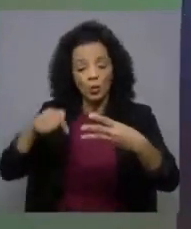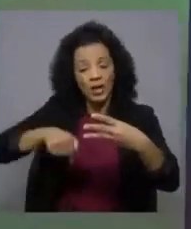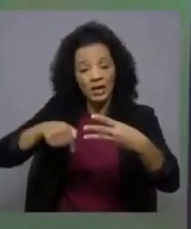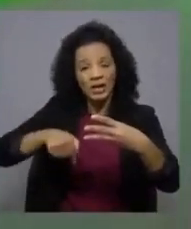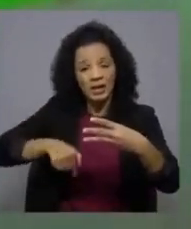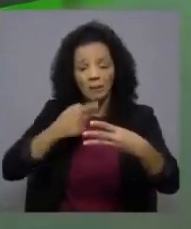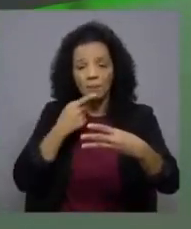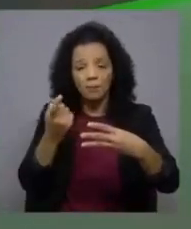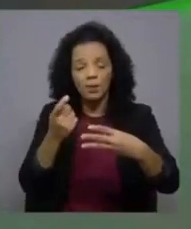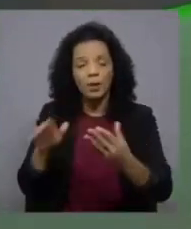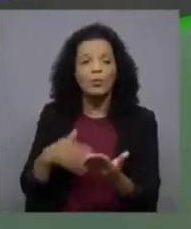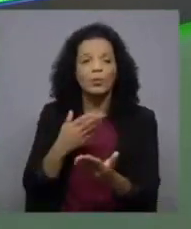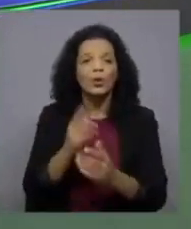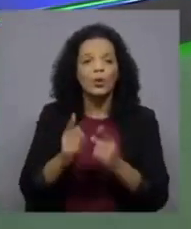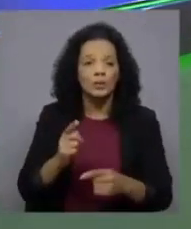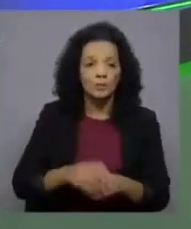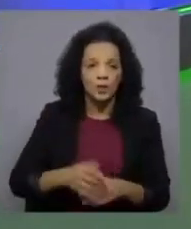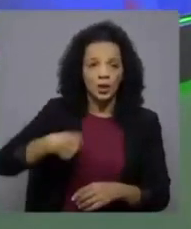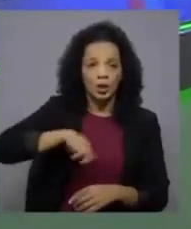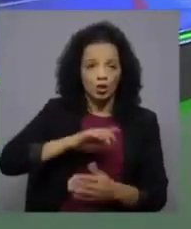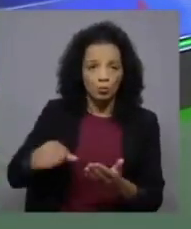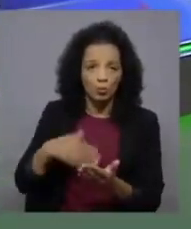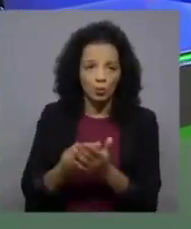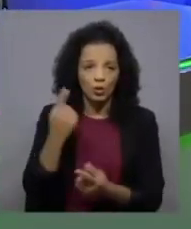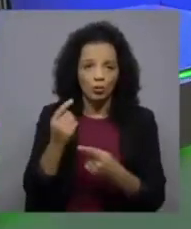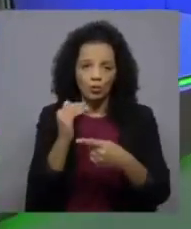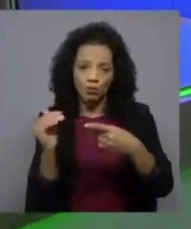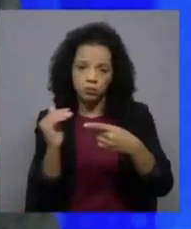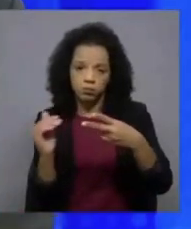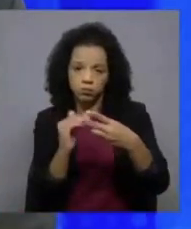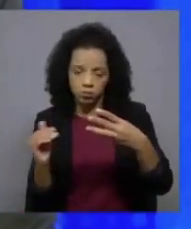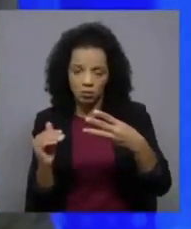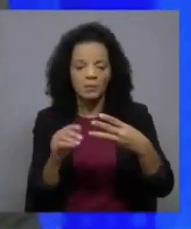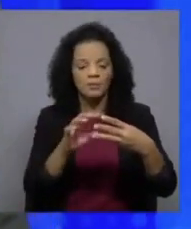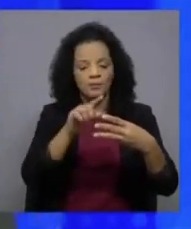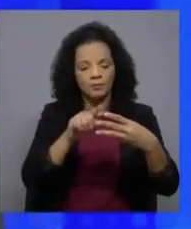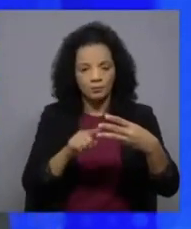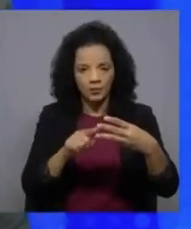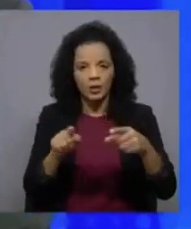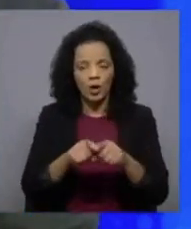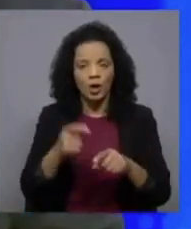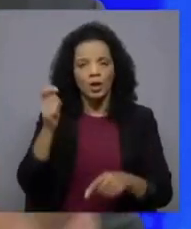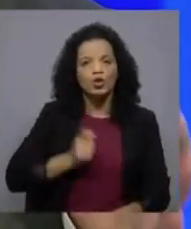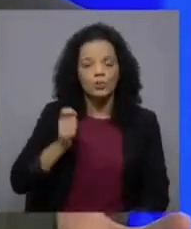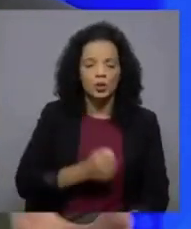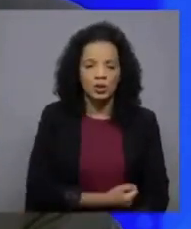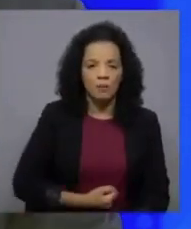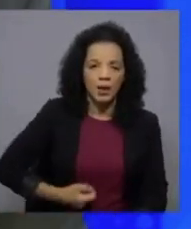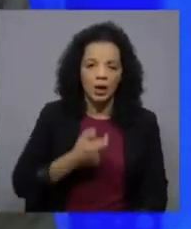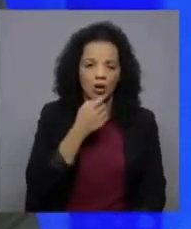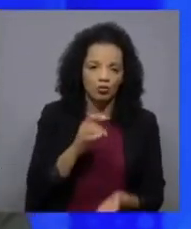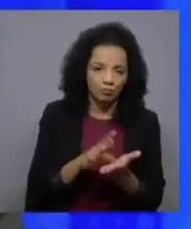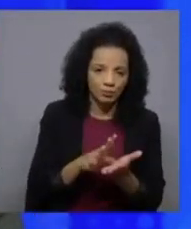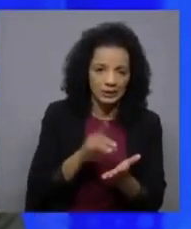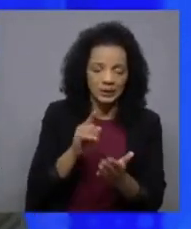qual propõe o que nós propomos a que haja algumas categorias são as A Regra geral de que o subsídio de desemprego é para quem é